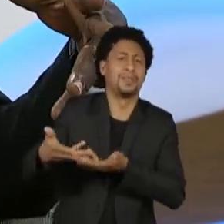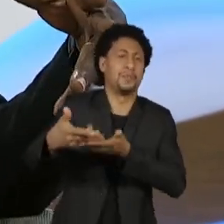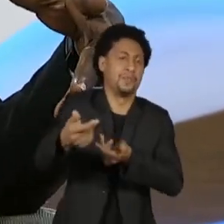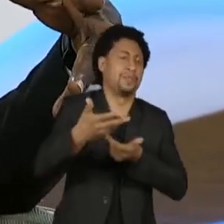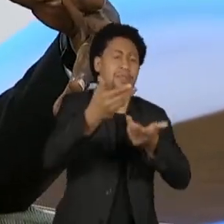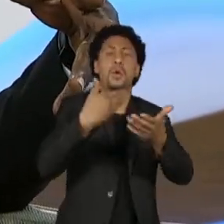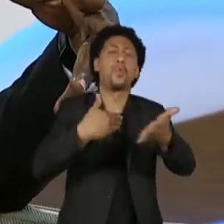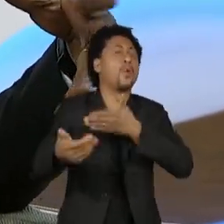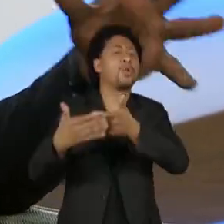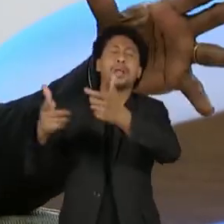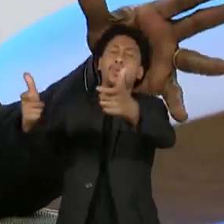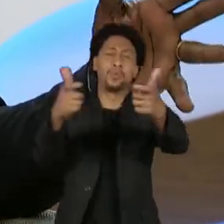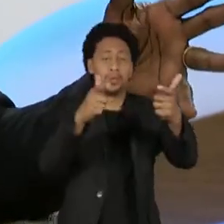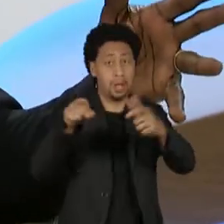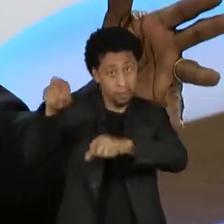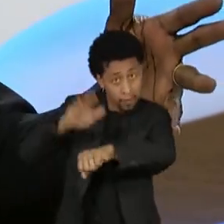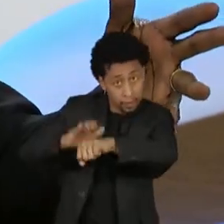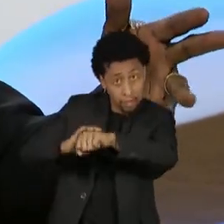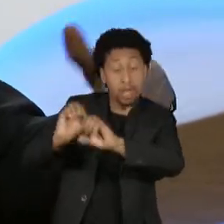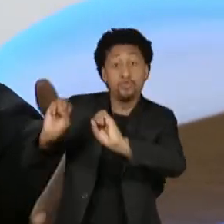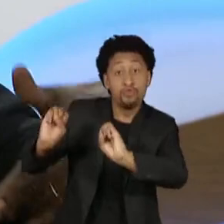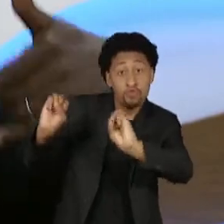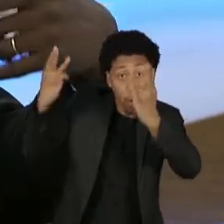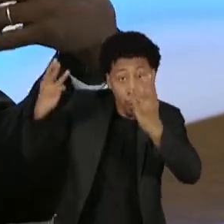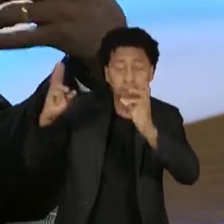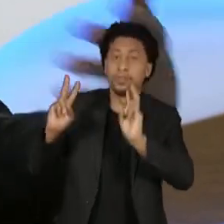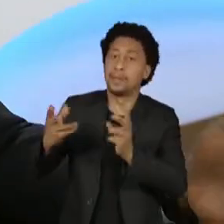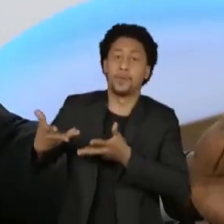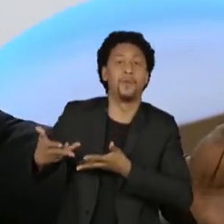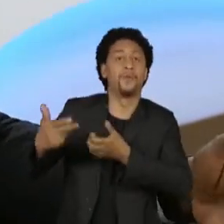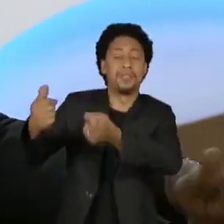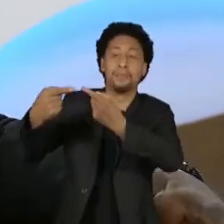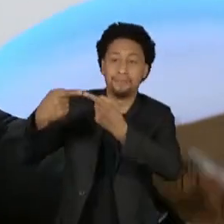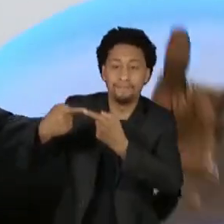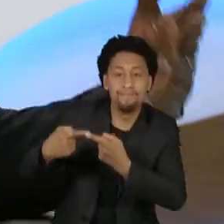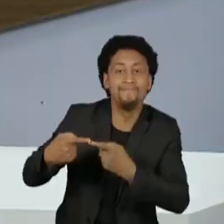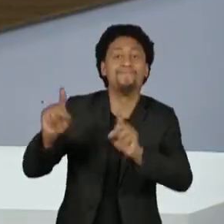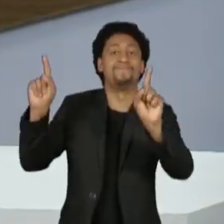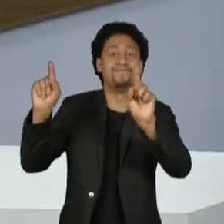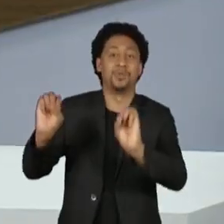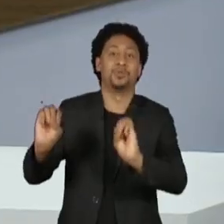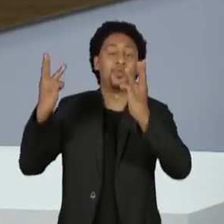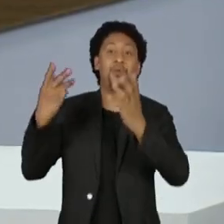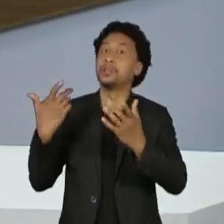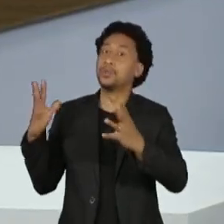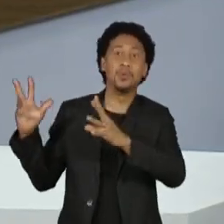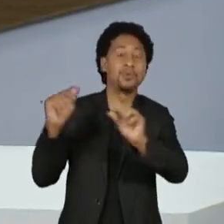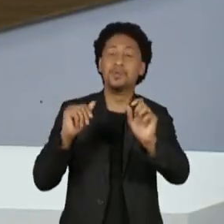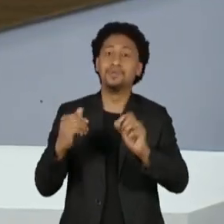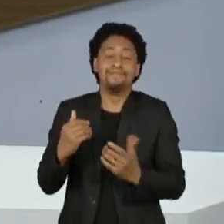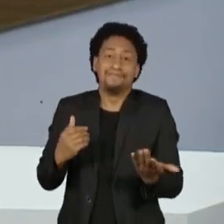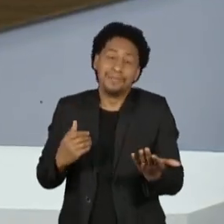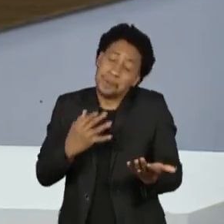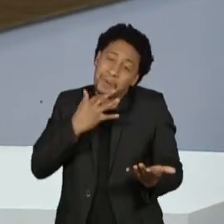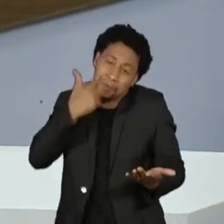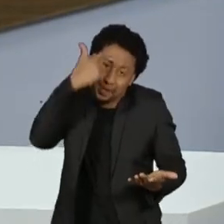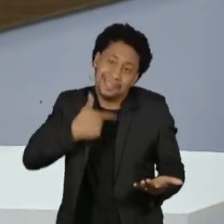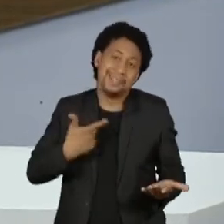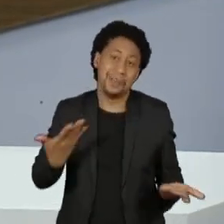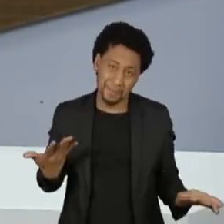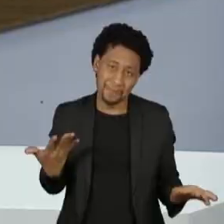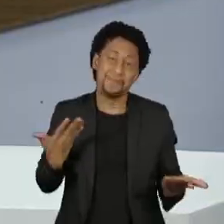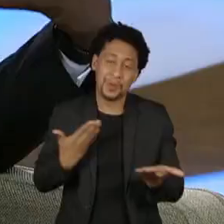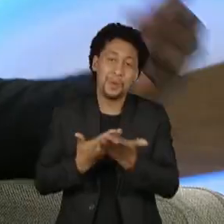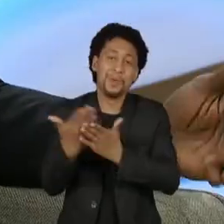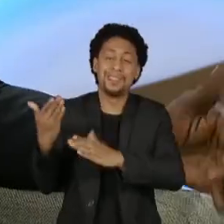imberci tinha pelo menos uns 35 40 mil pessoas e aquilo me popularizou muito e todo mundo ficou muito interessado nesse algo comecei